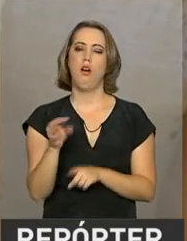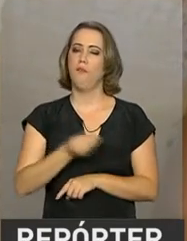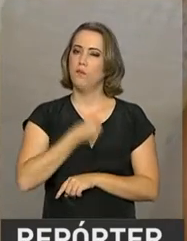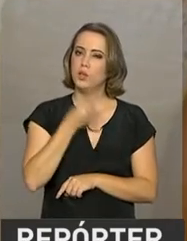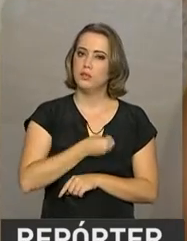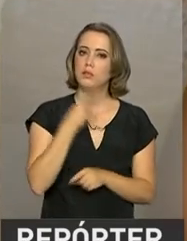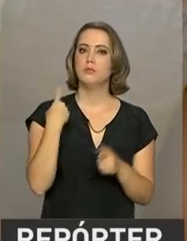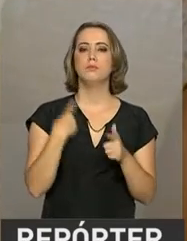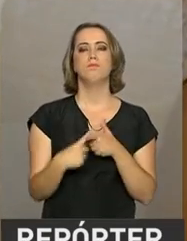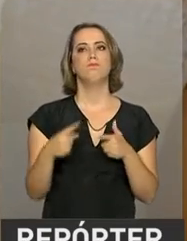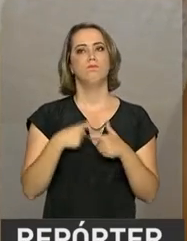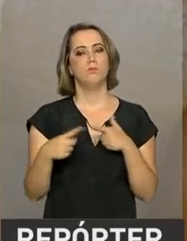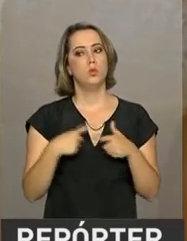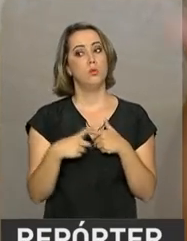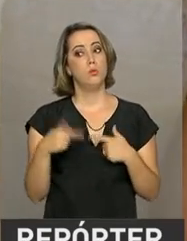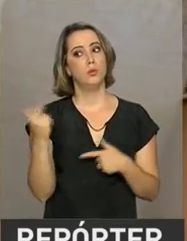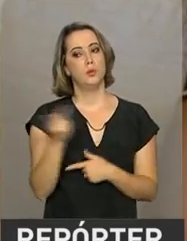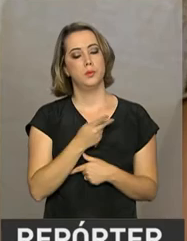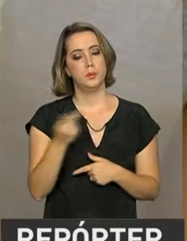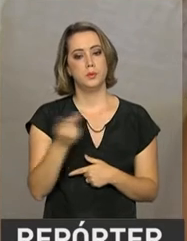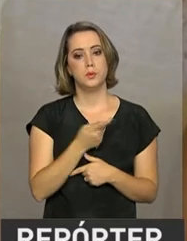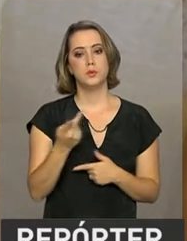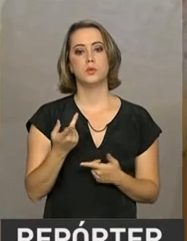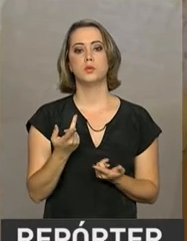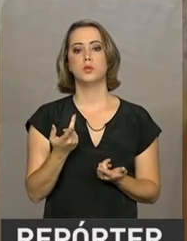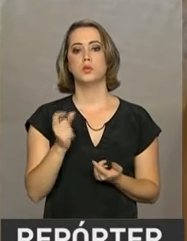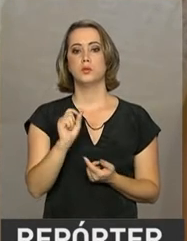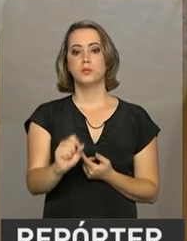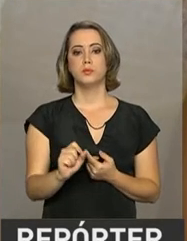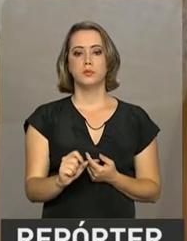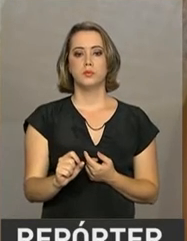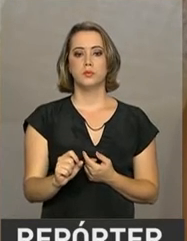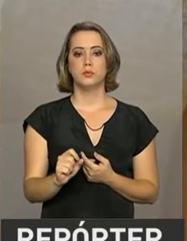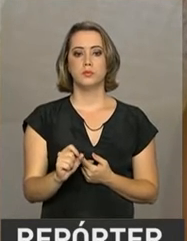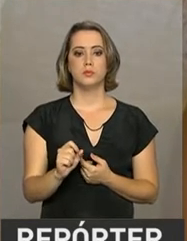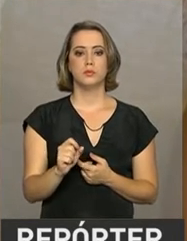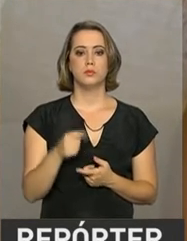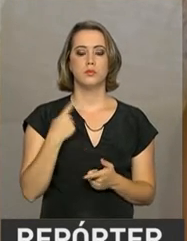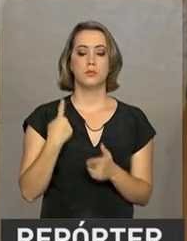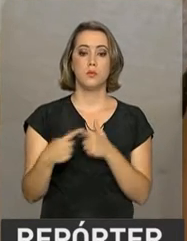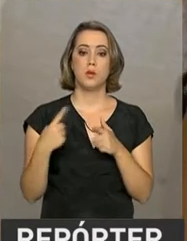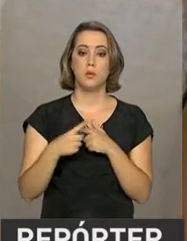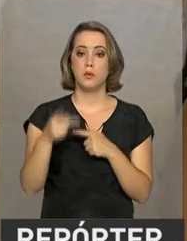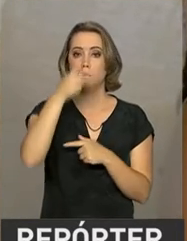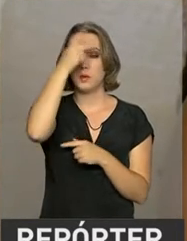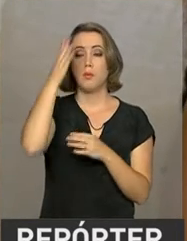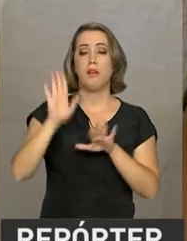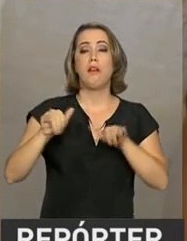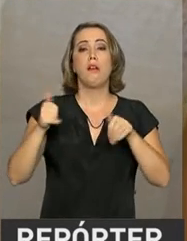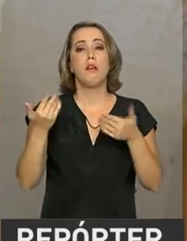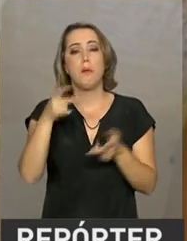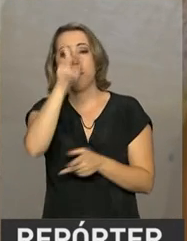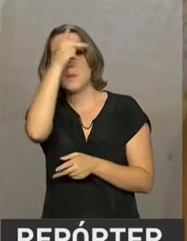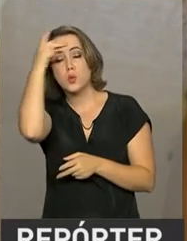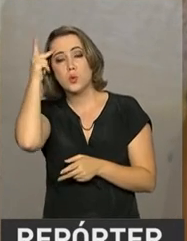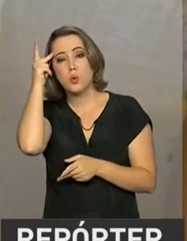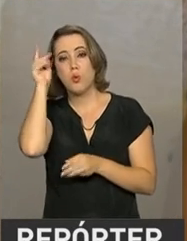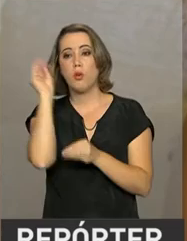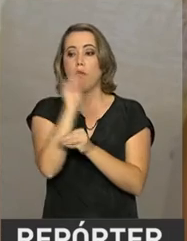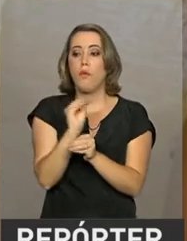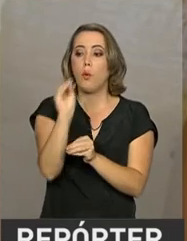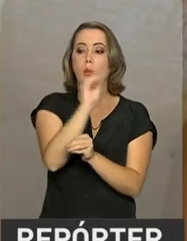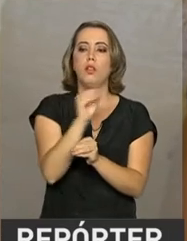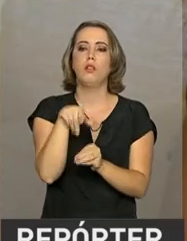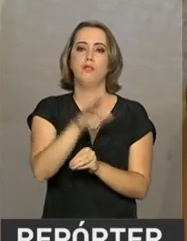comprometida metro 2 no caso ter um segundo filho é a questão de ter com quem conversar né então